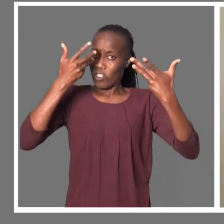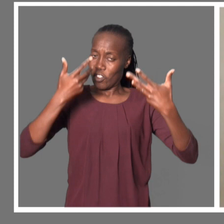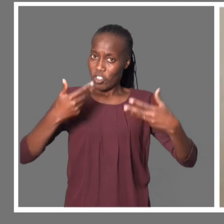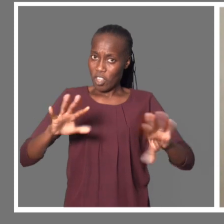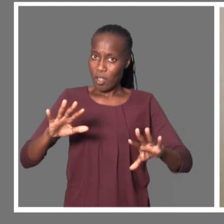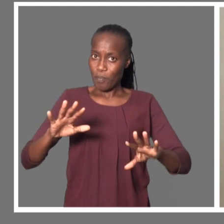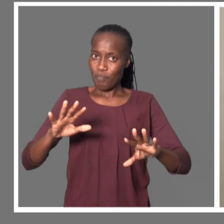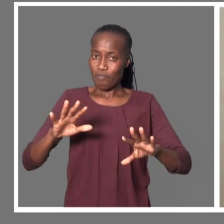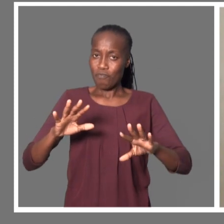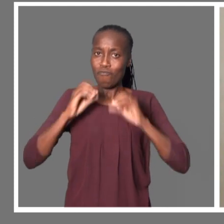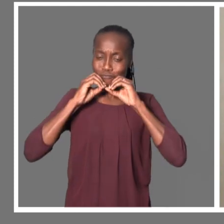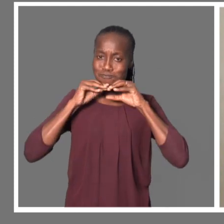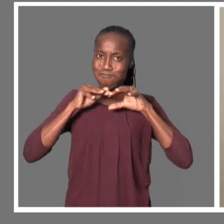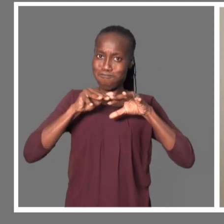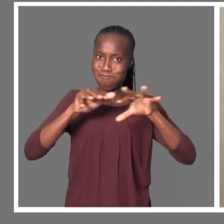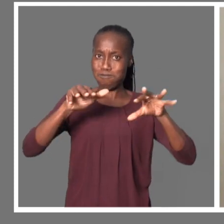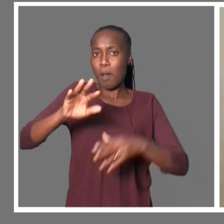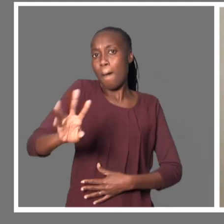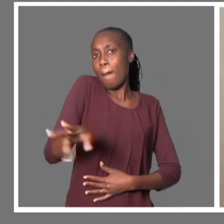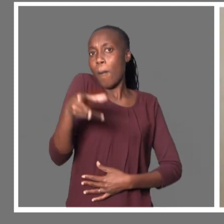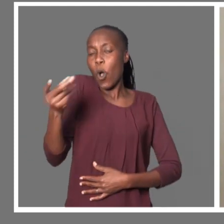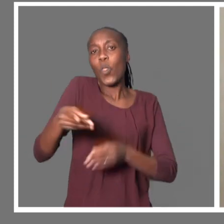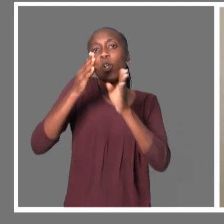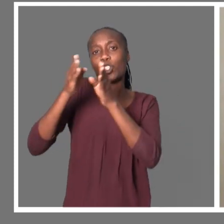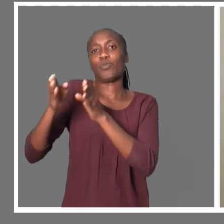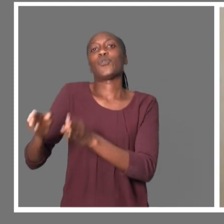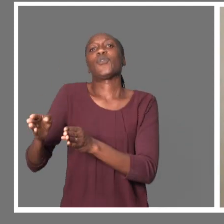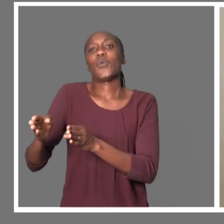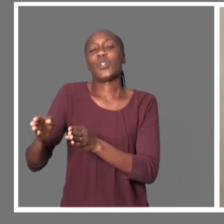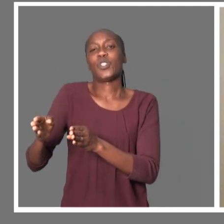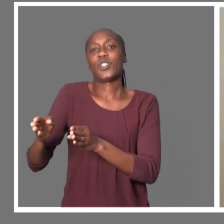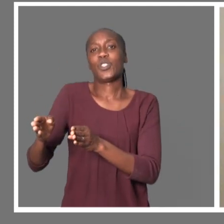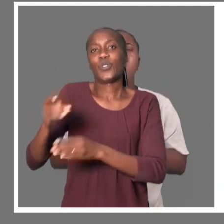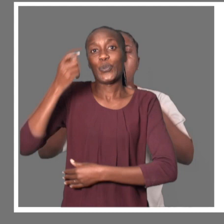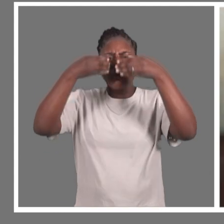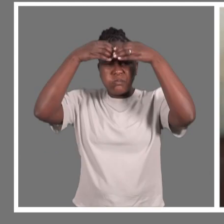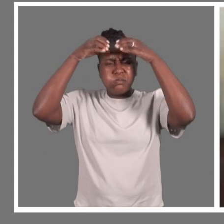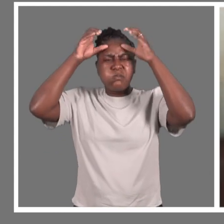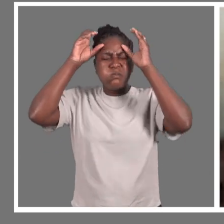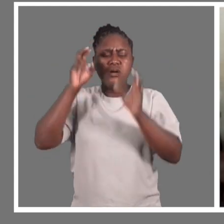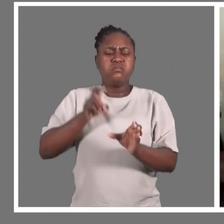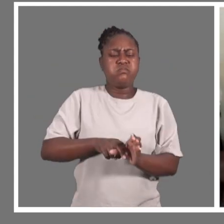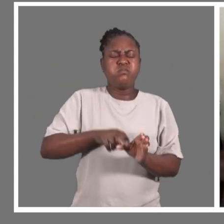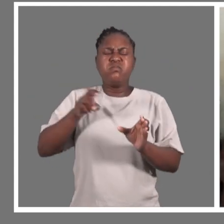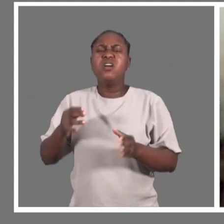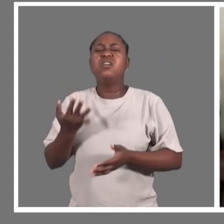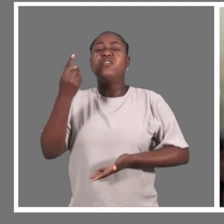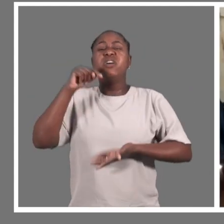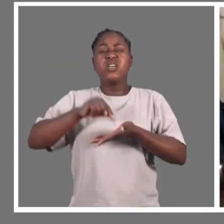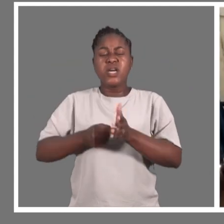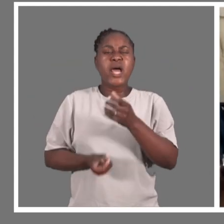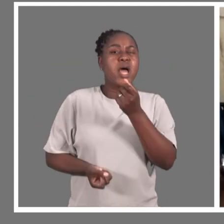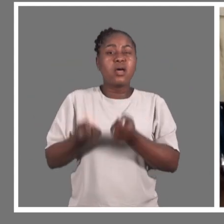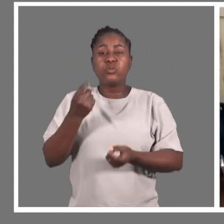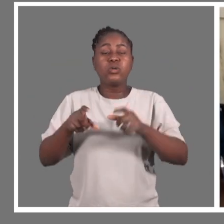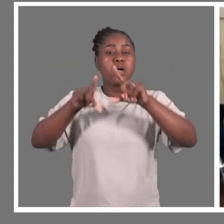expandir também os meus conhecimentos, para os que não aprenderam. Na capacitação foram abordados